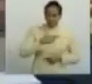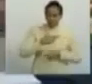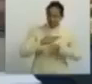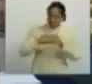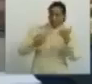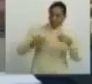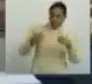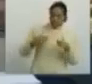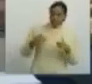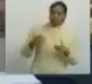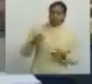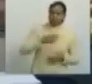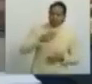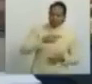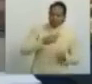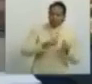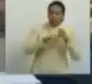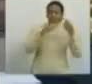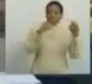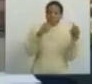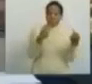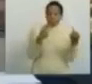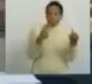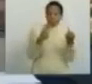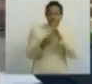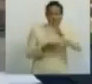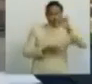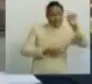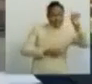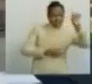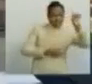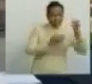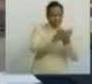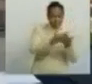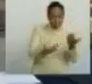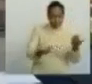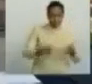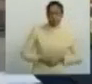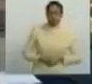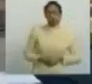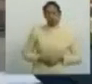Crucifixo da minha casa eu não tiro. Não tiro. Pode me prender.